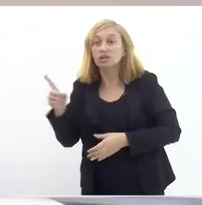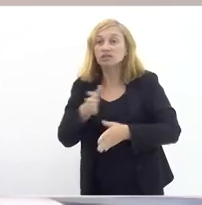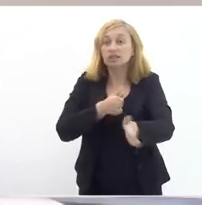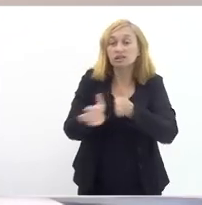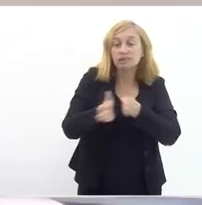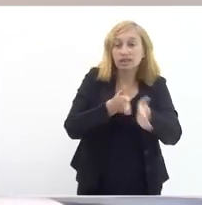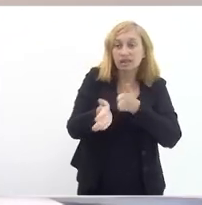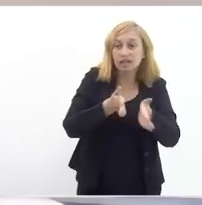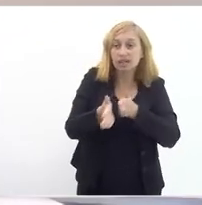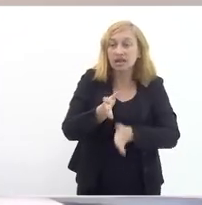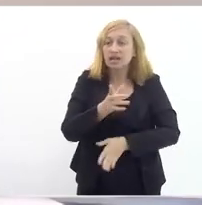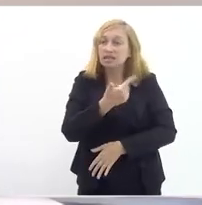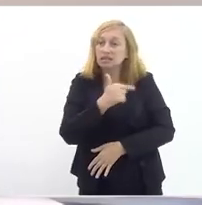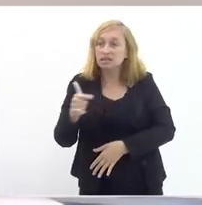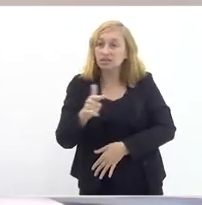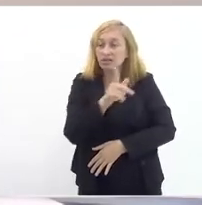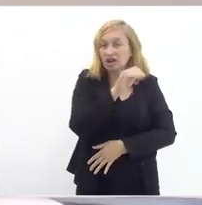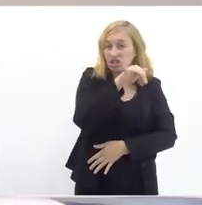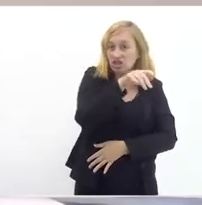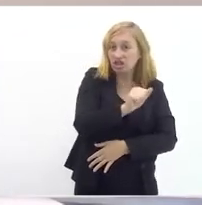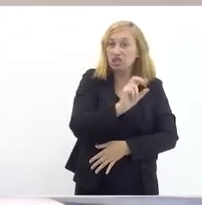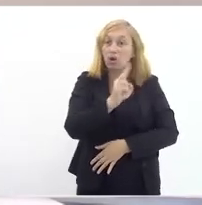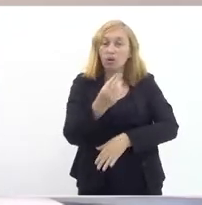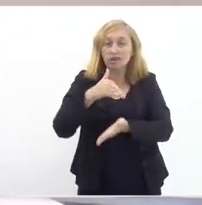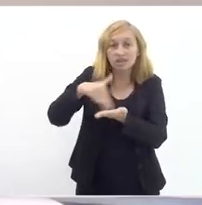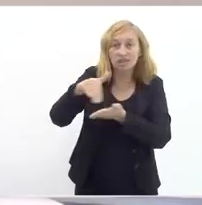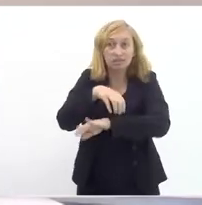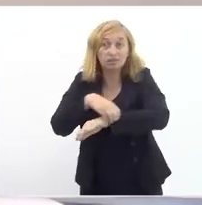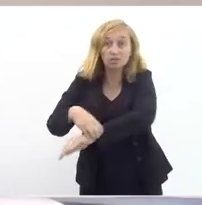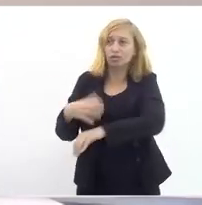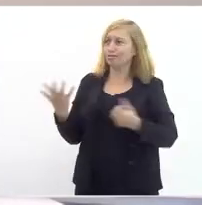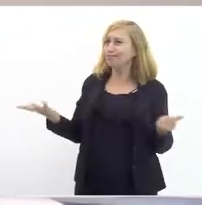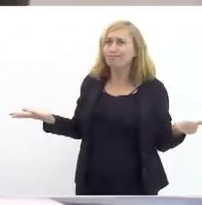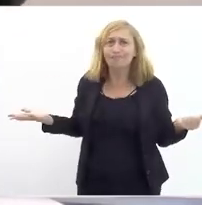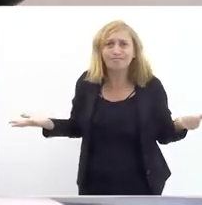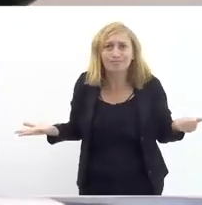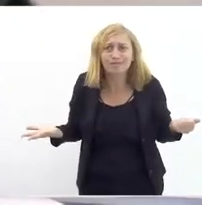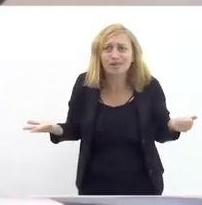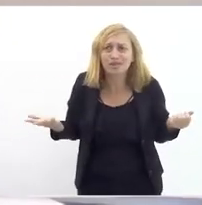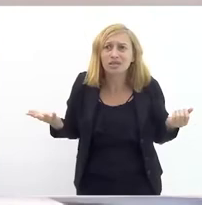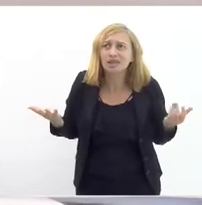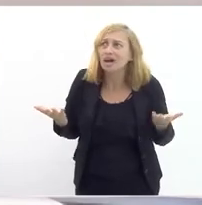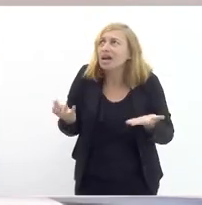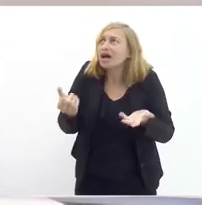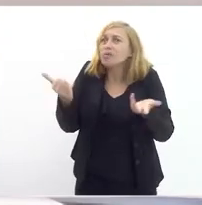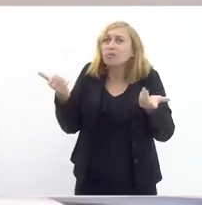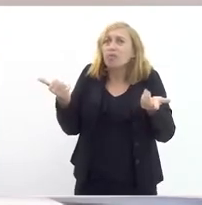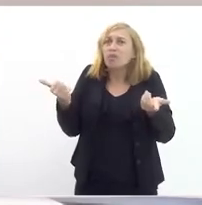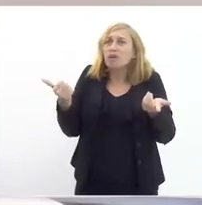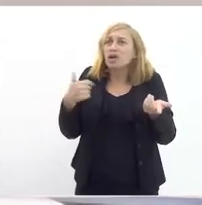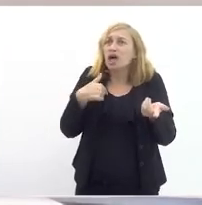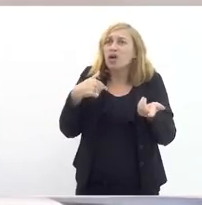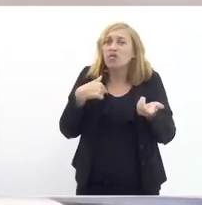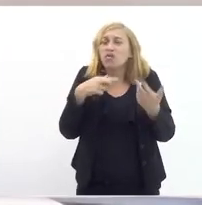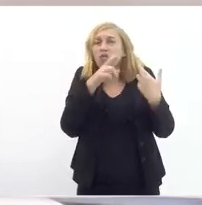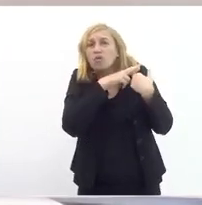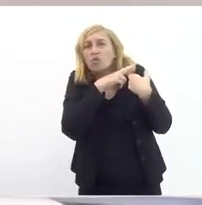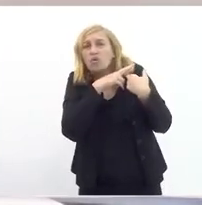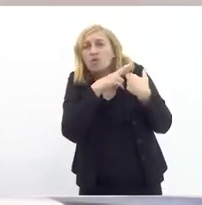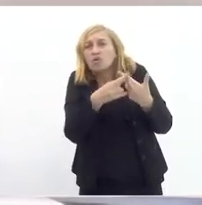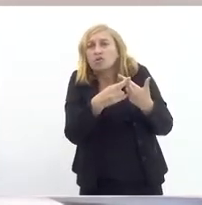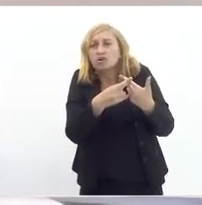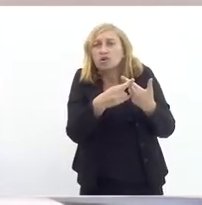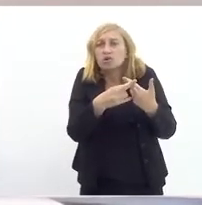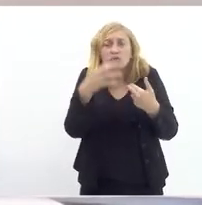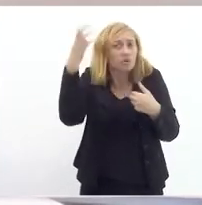se não for a agência, é a Secretaria de Transporte. Senão, daqui a pouco, eu vou responsabilizar o clube